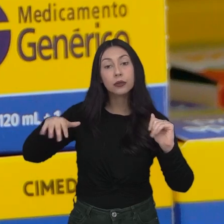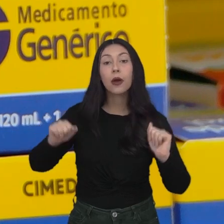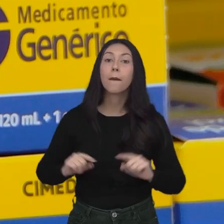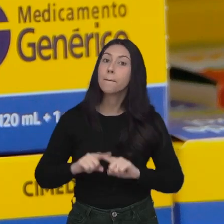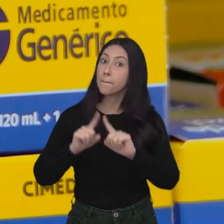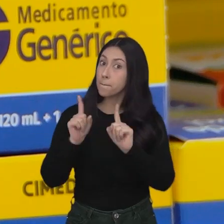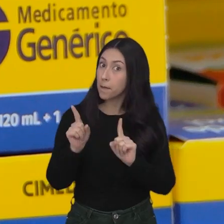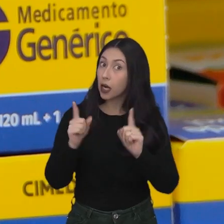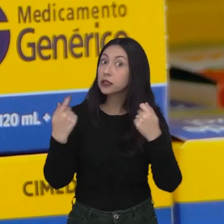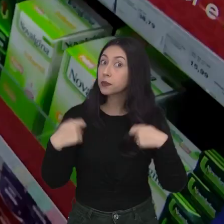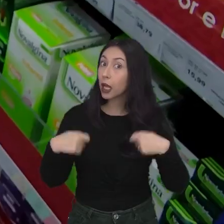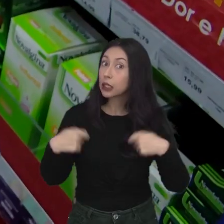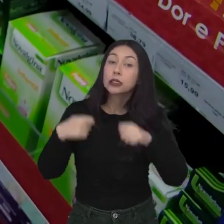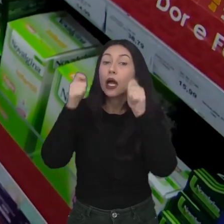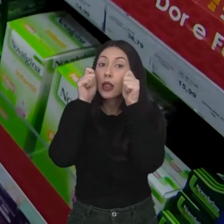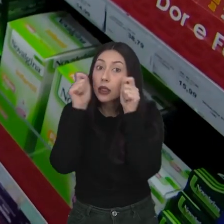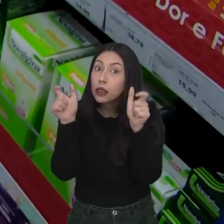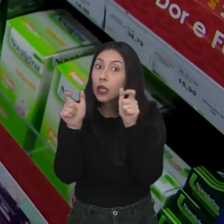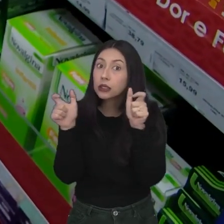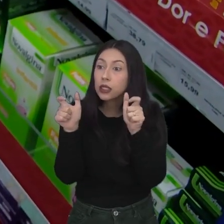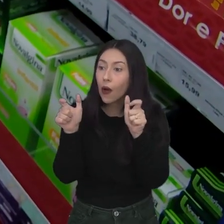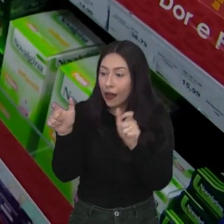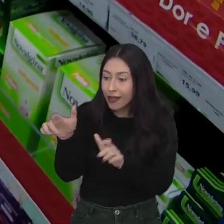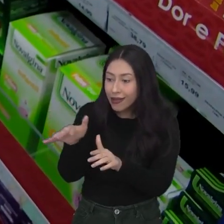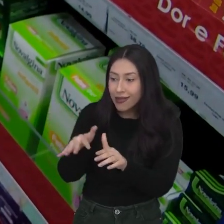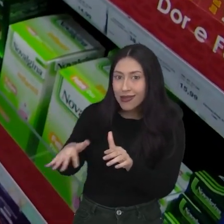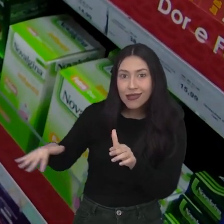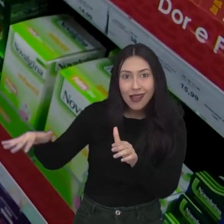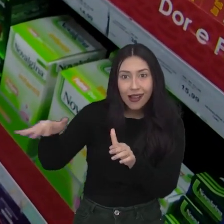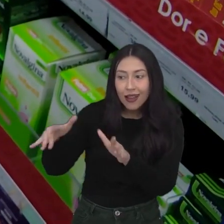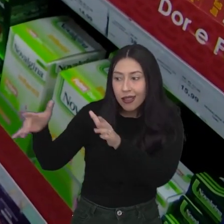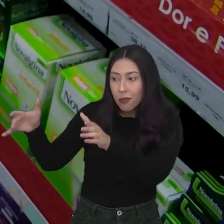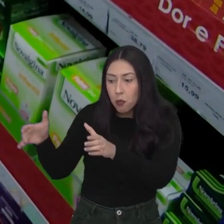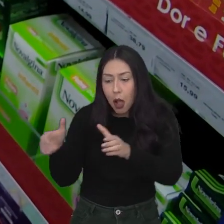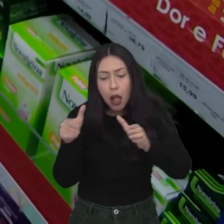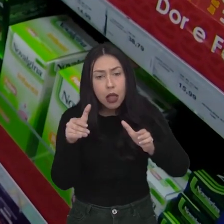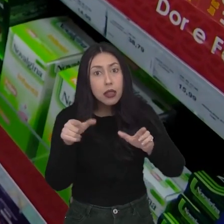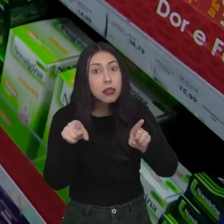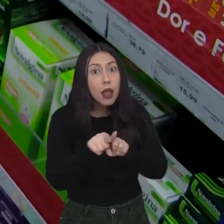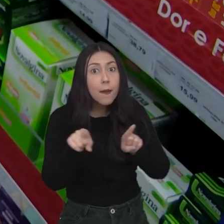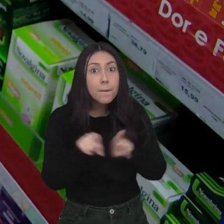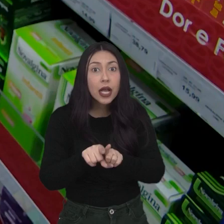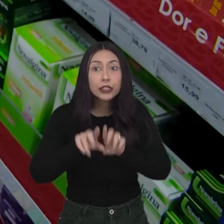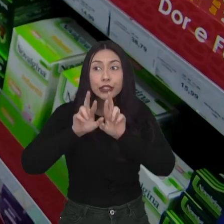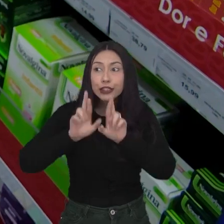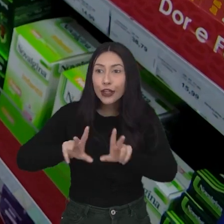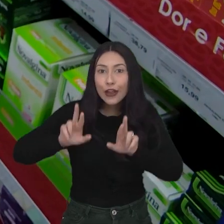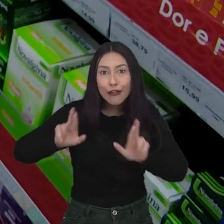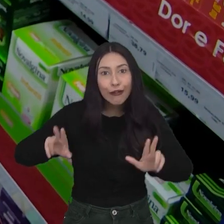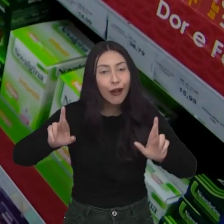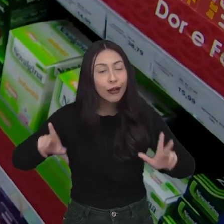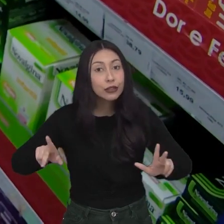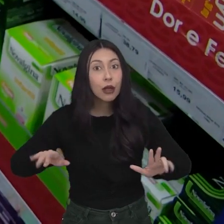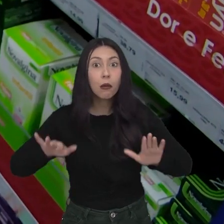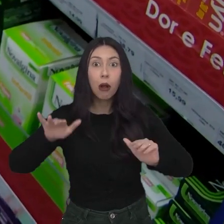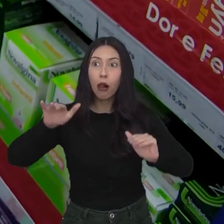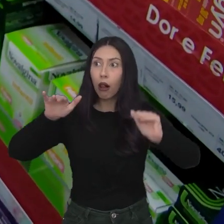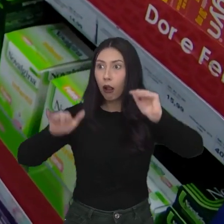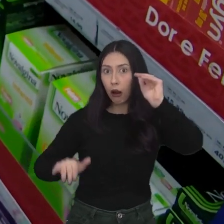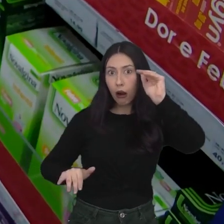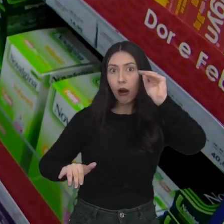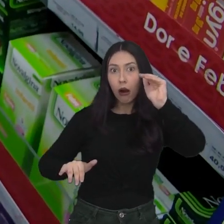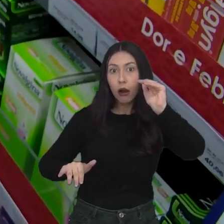mais baratos que os de marca. Só que é preciso atenção. Entre os próprios genéricos também há variação de preços, e